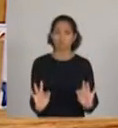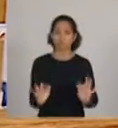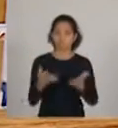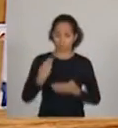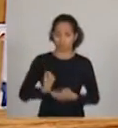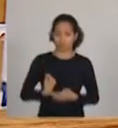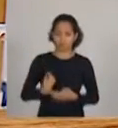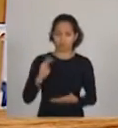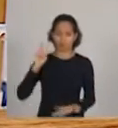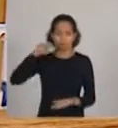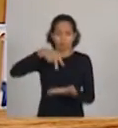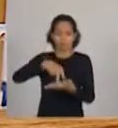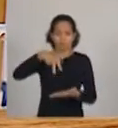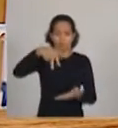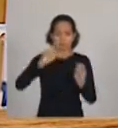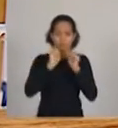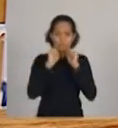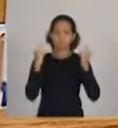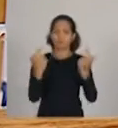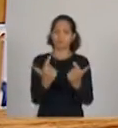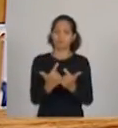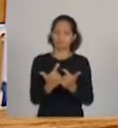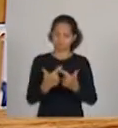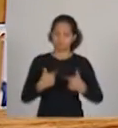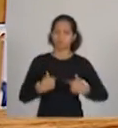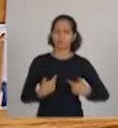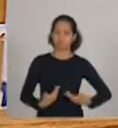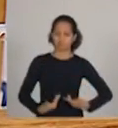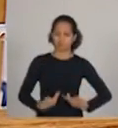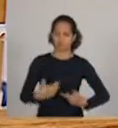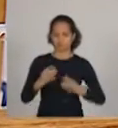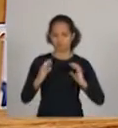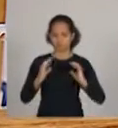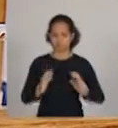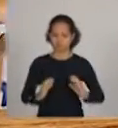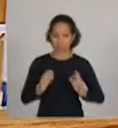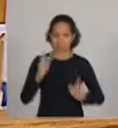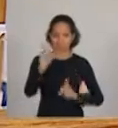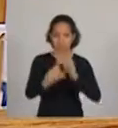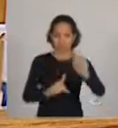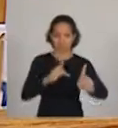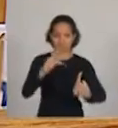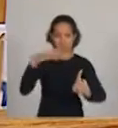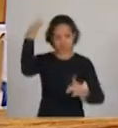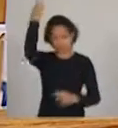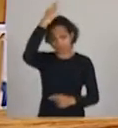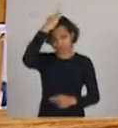estar presente nessa casa para me tornar um cidadão espírito-santense.